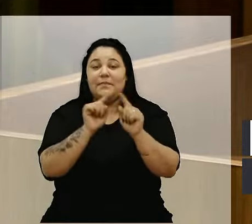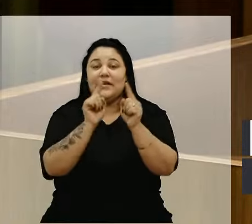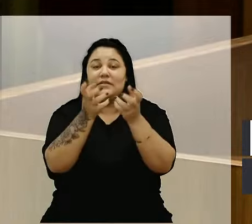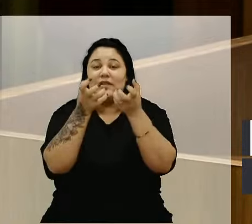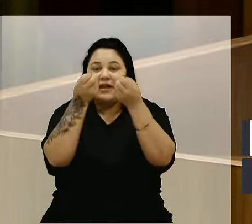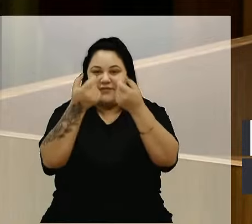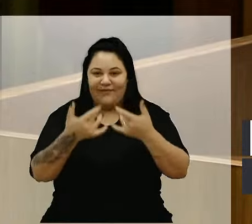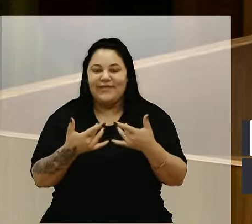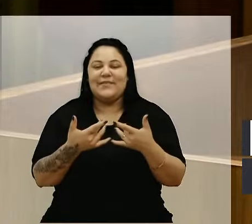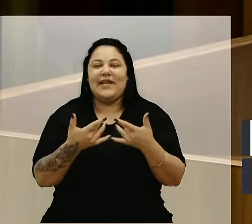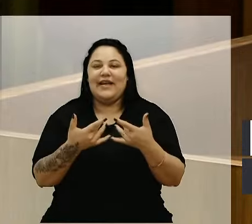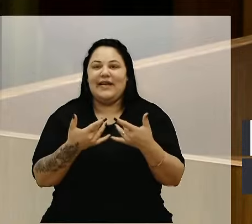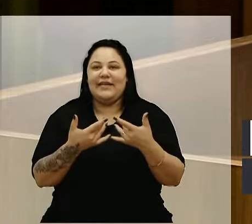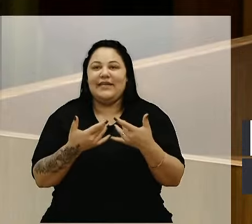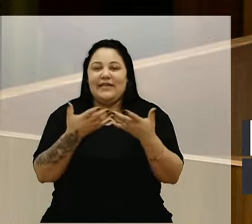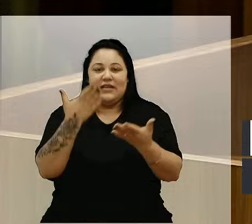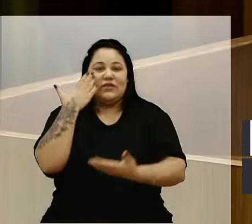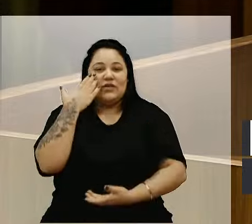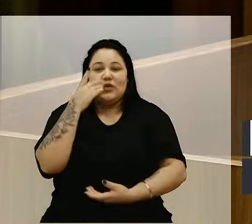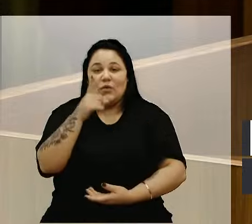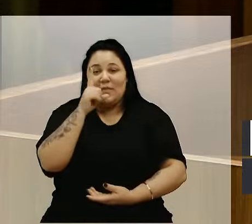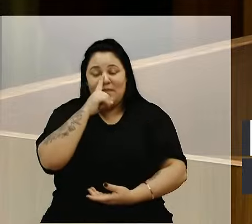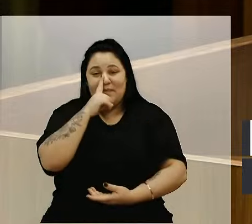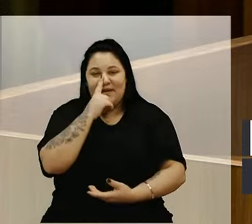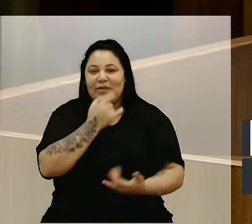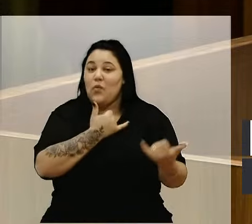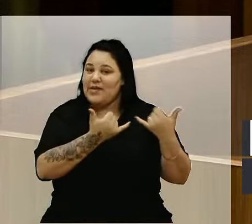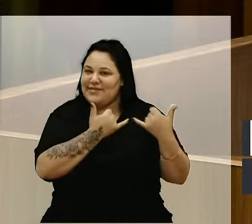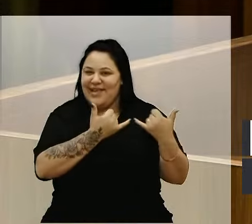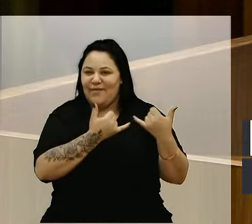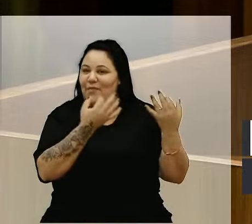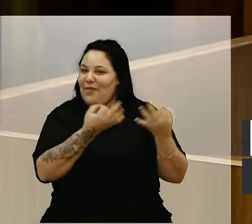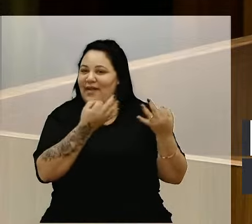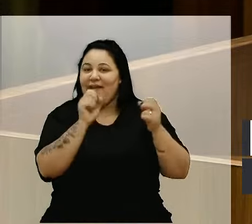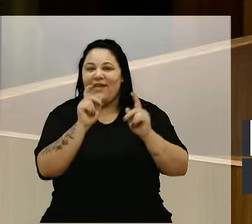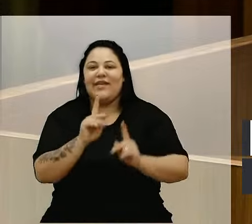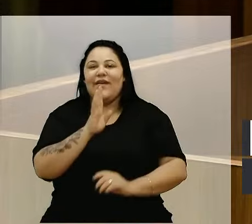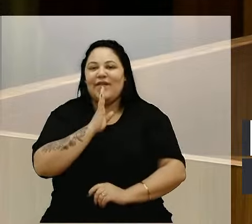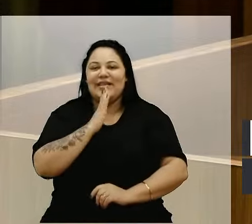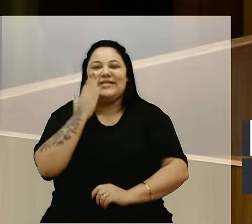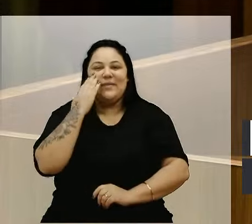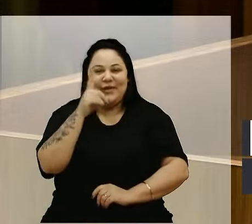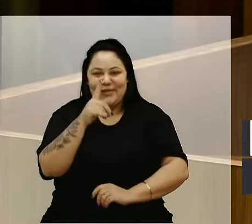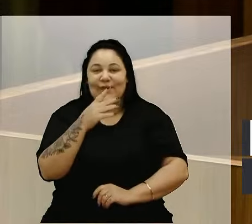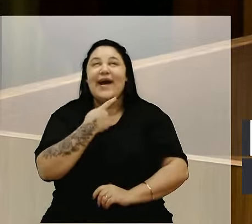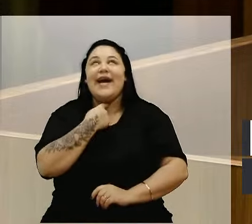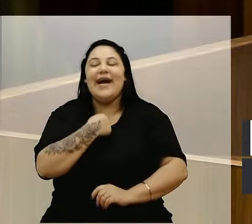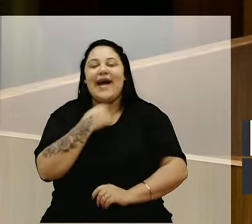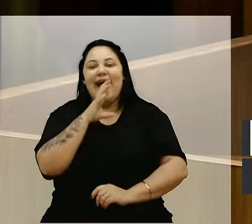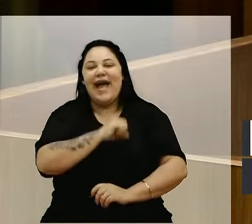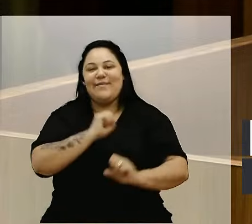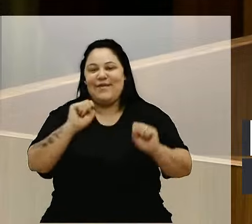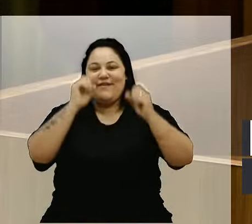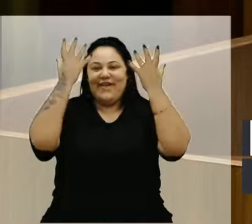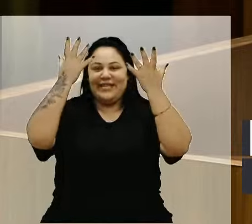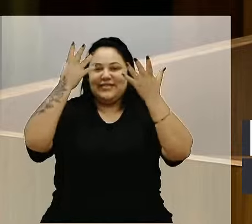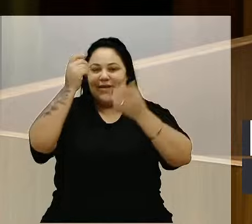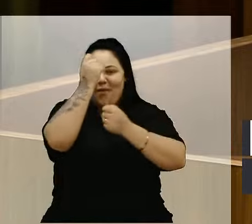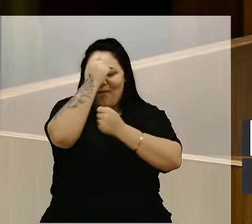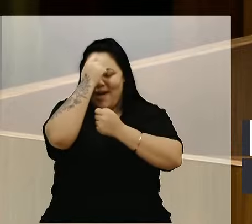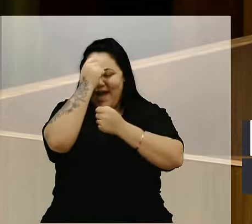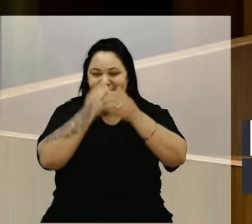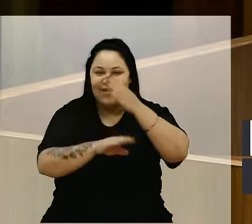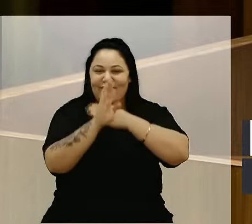além de ser uma mãe exemplar, quem te conhece sabe que tu não dispensa uma festa, um baile, uma viagem com